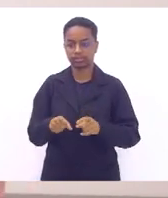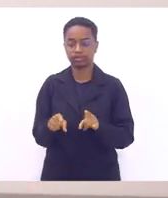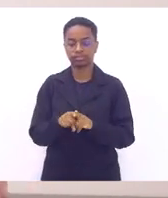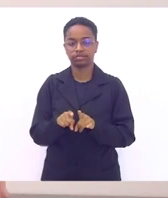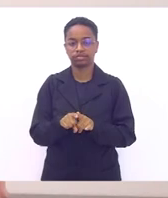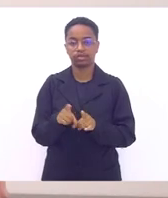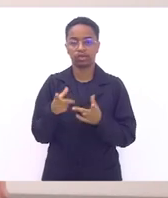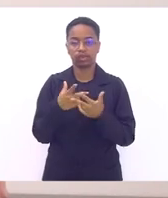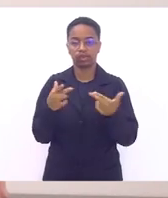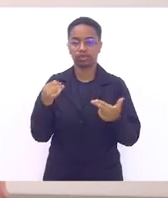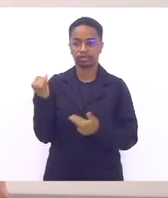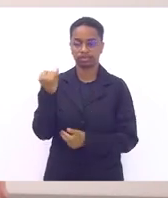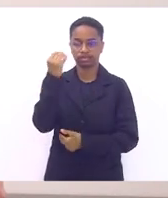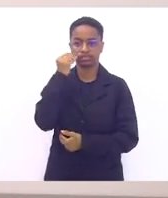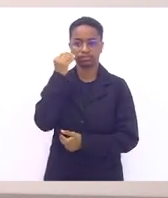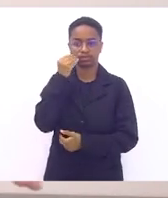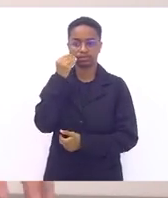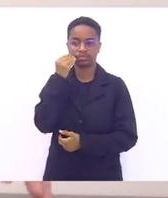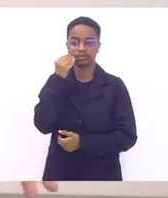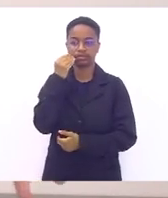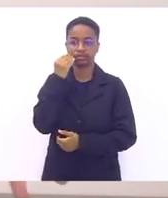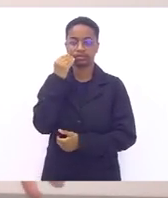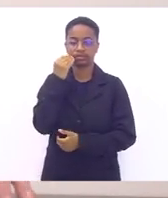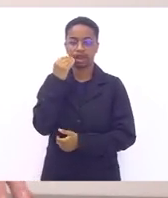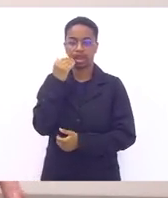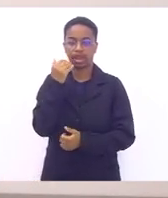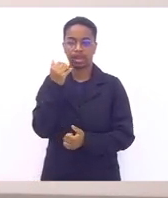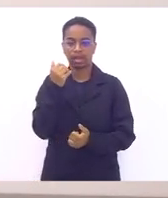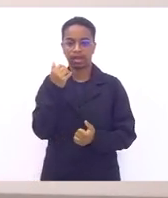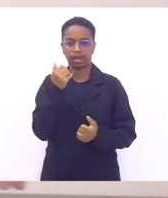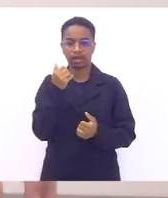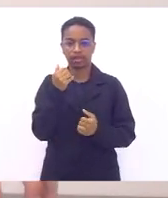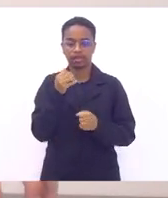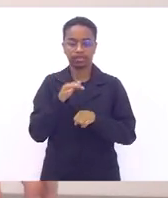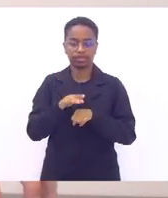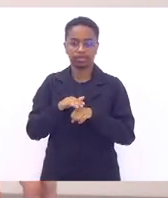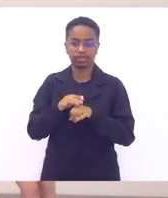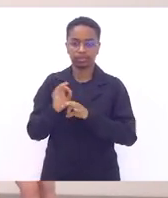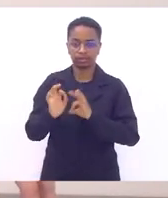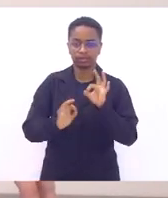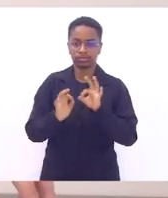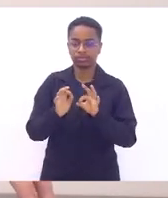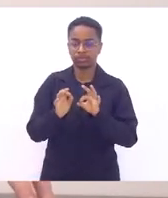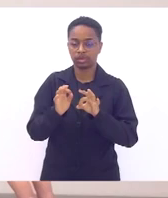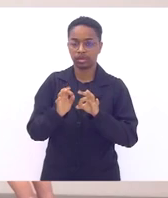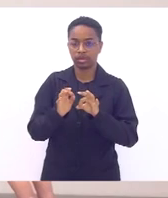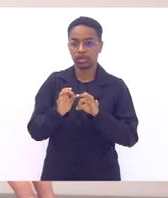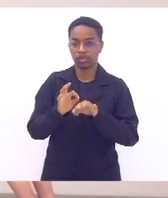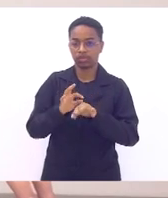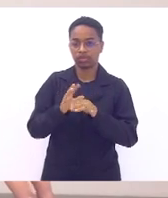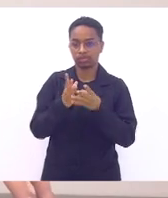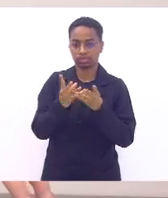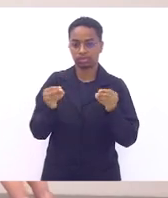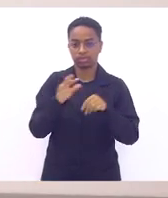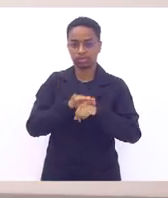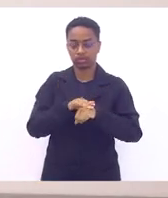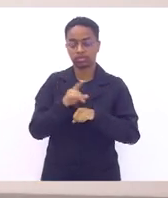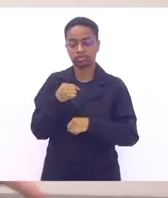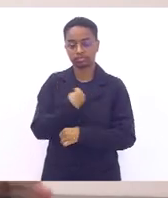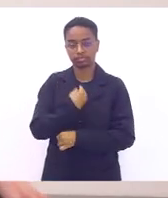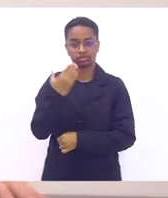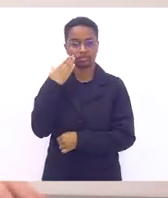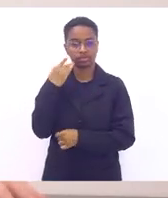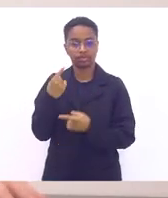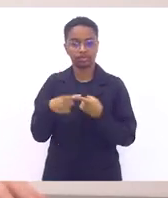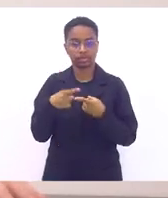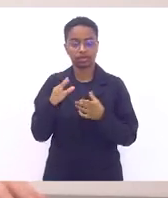condicionante importante para a manutenção da doença, é o abandono. Né, então, a gente sabe que é por conta da condição social, das pessoas terem